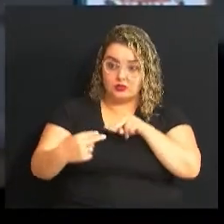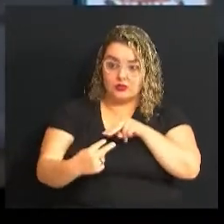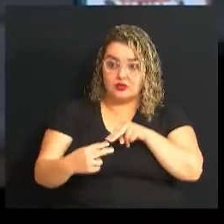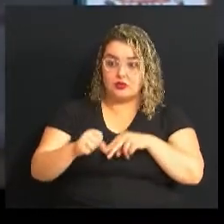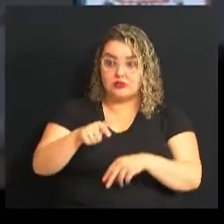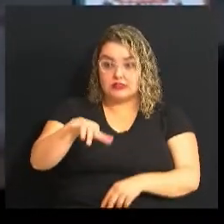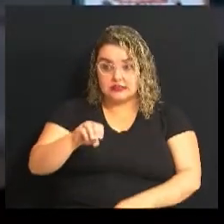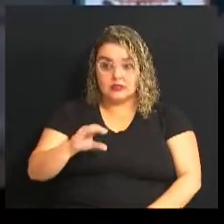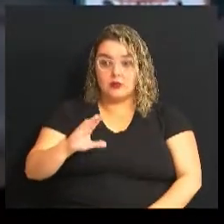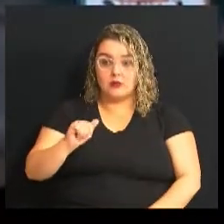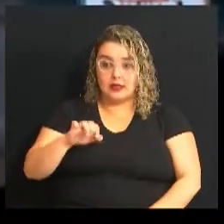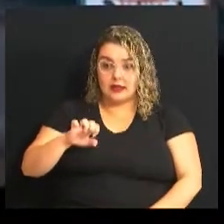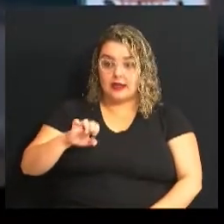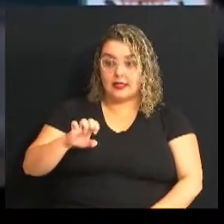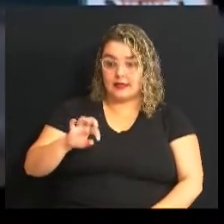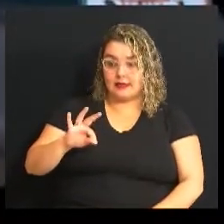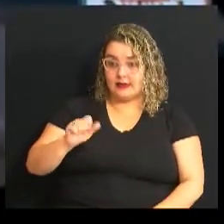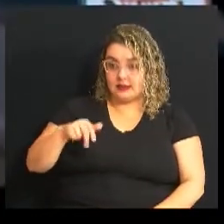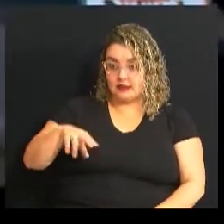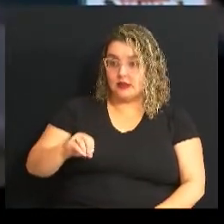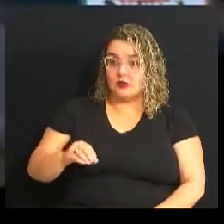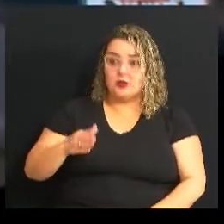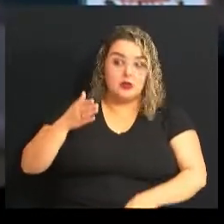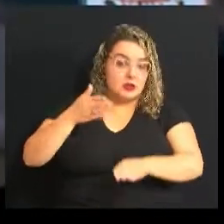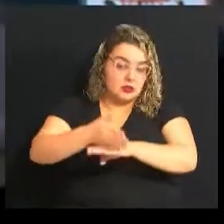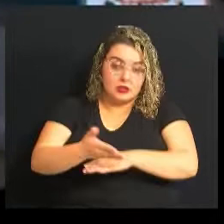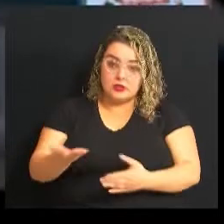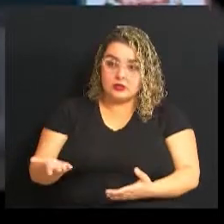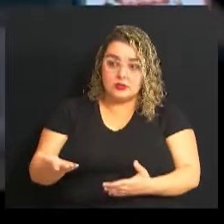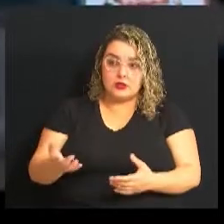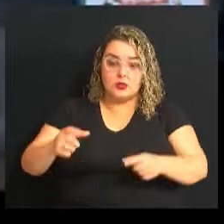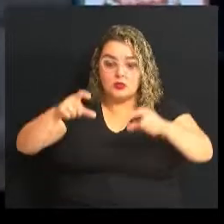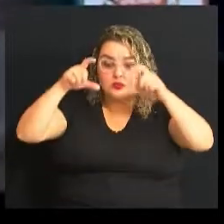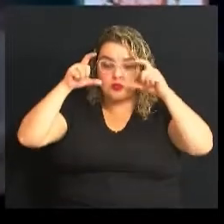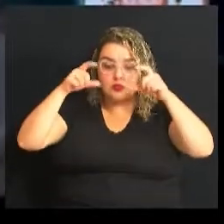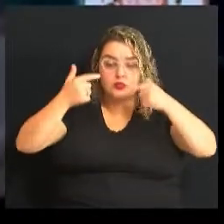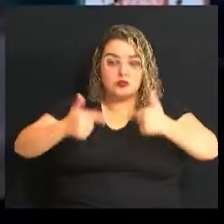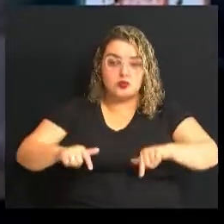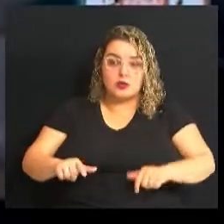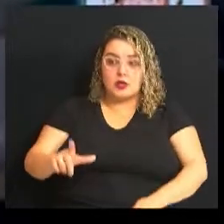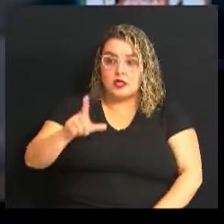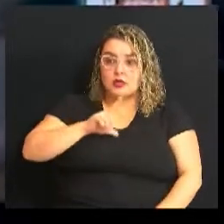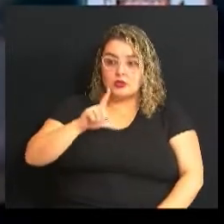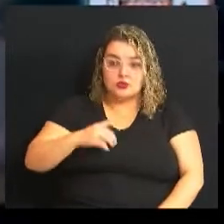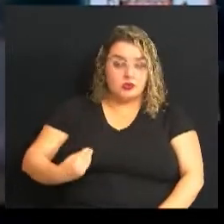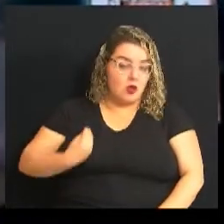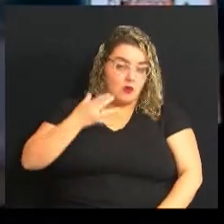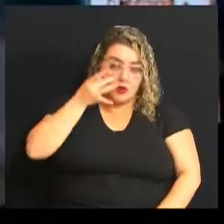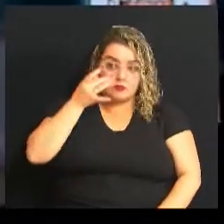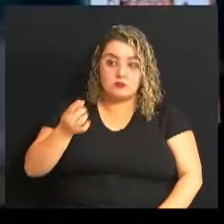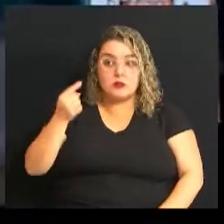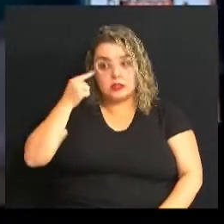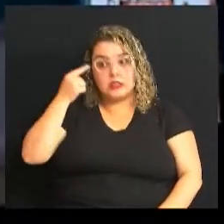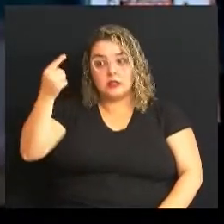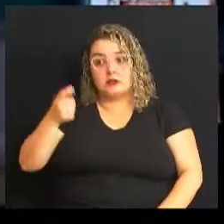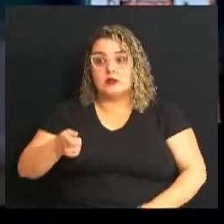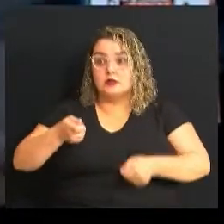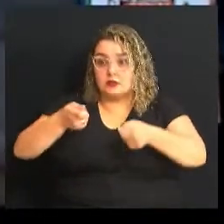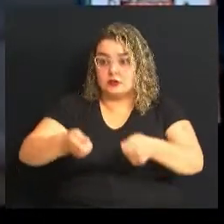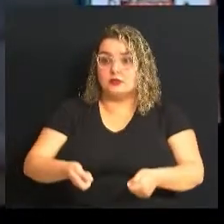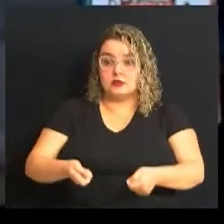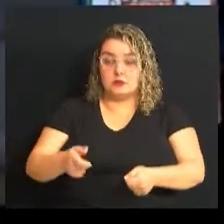Sul, que você consegue acessá-la utilizando o óculos de onde você estiver. Então essa ideia, né, a gente está consolidando, né, para